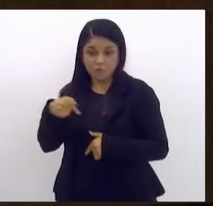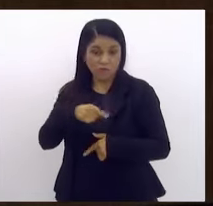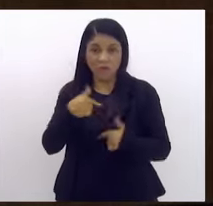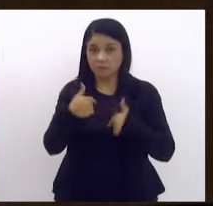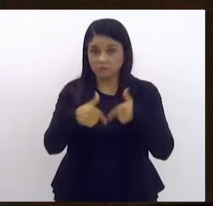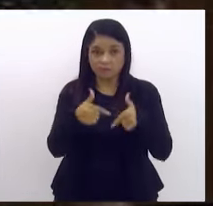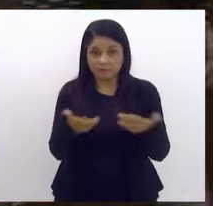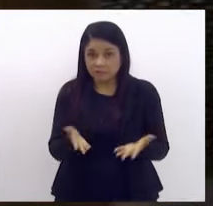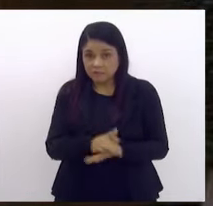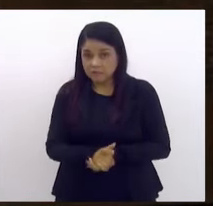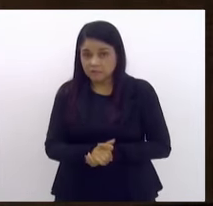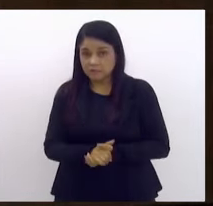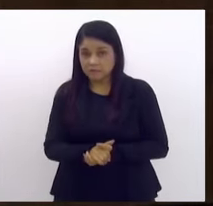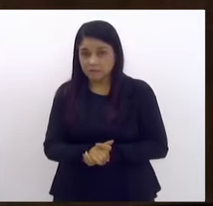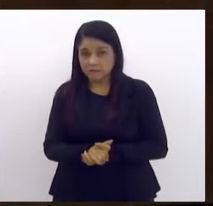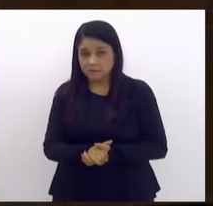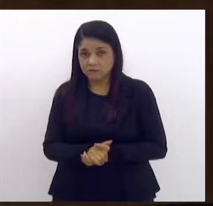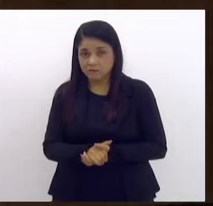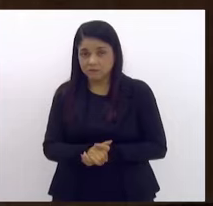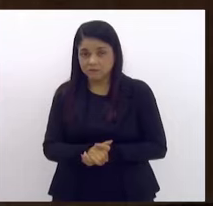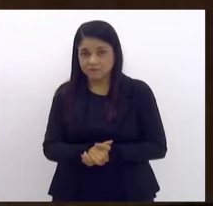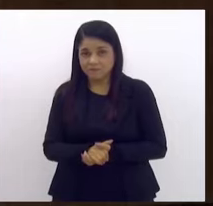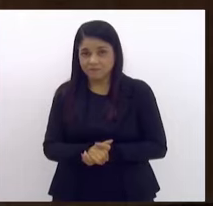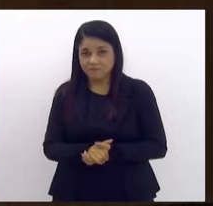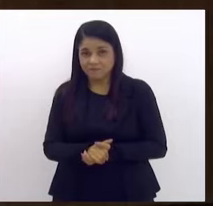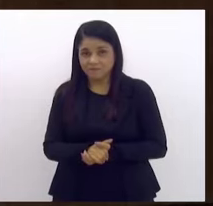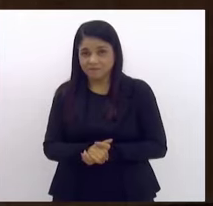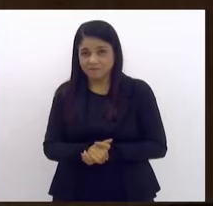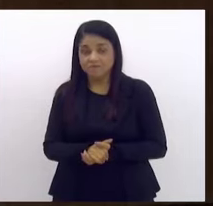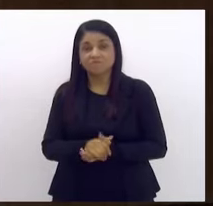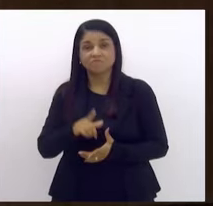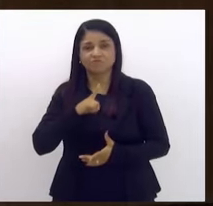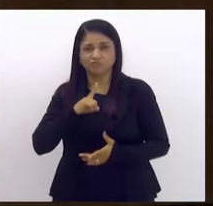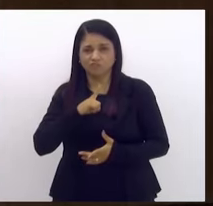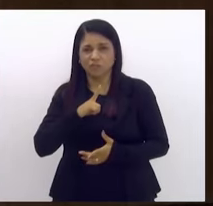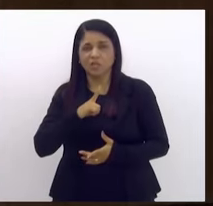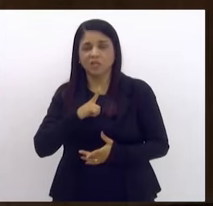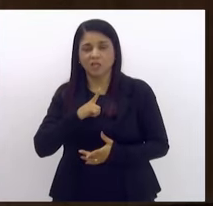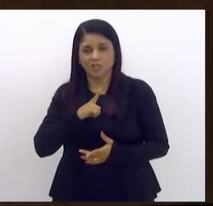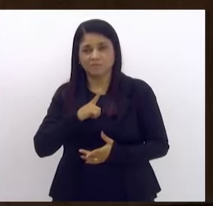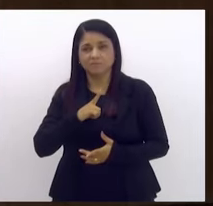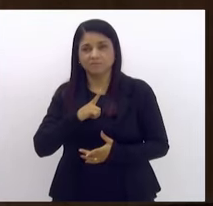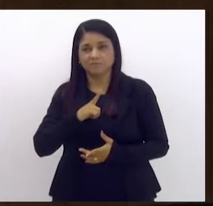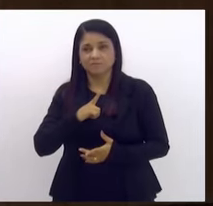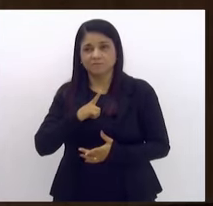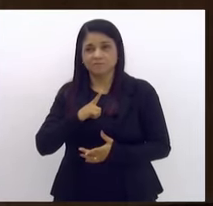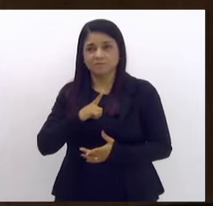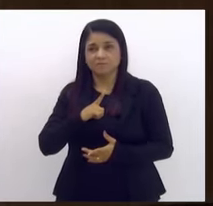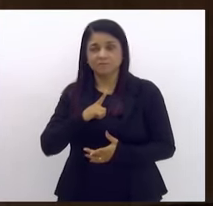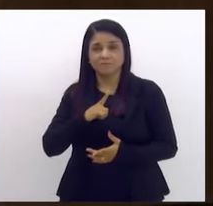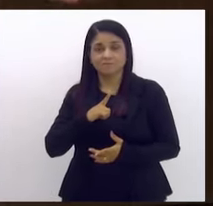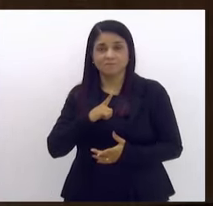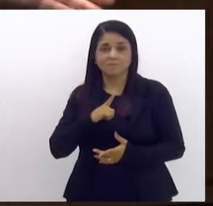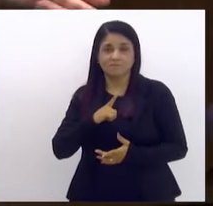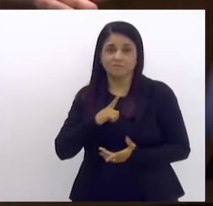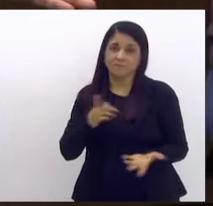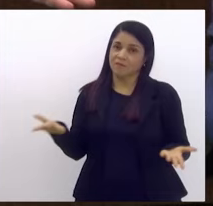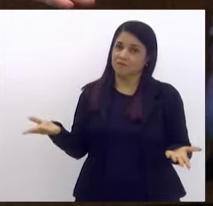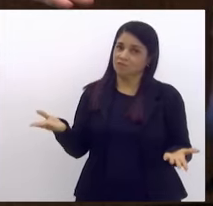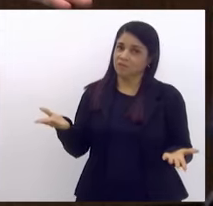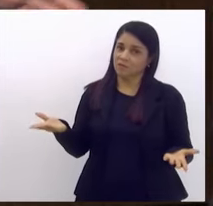E aí, presidente, já tem uma longa história de traição na família dele. Ou ele é conivente ou ele é o marido traído,